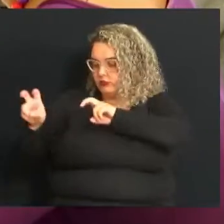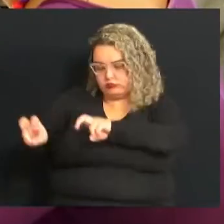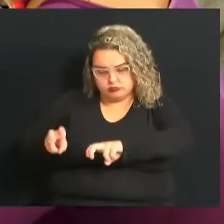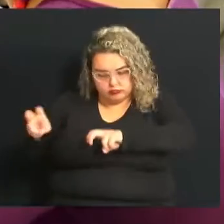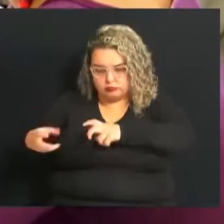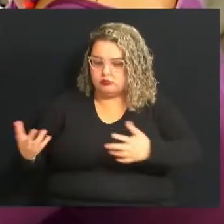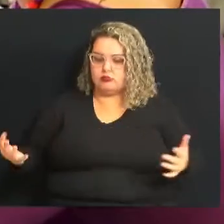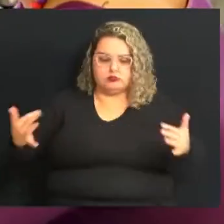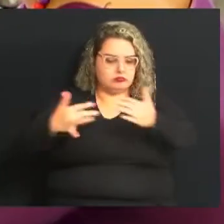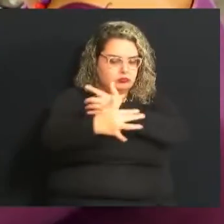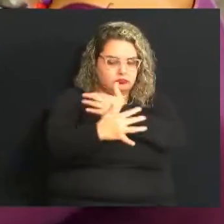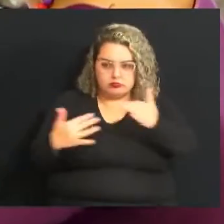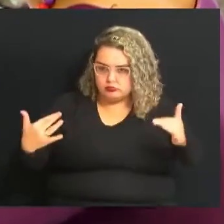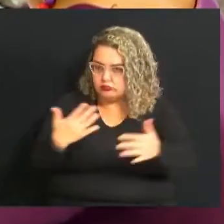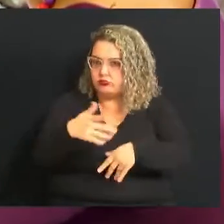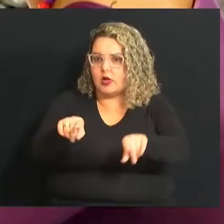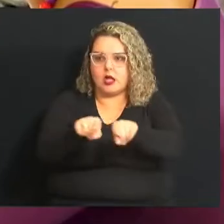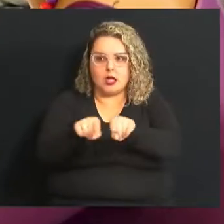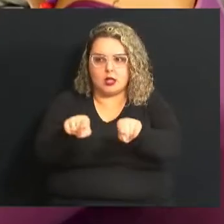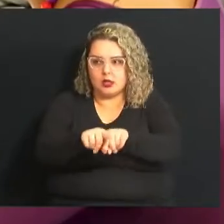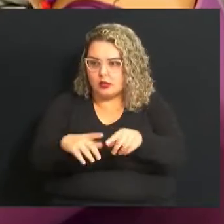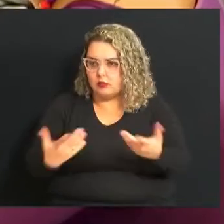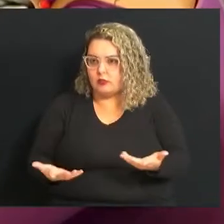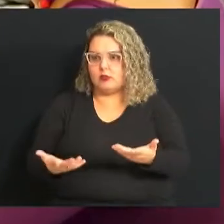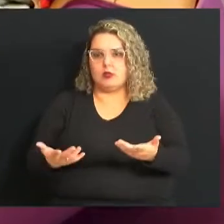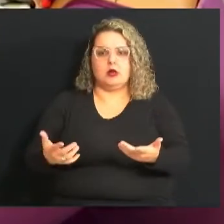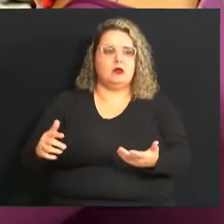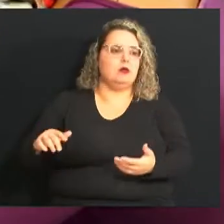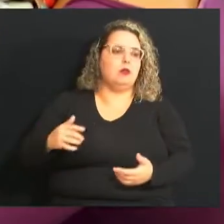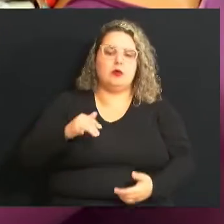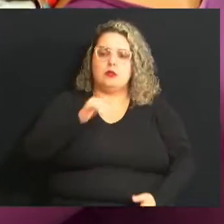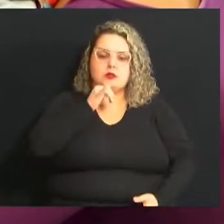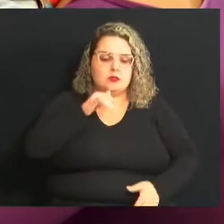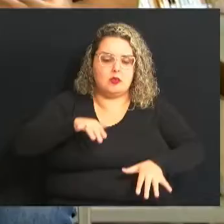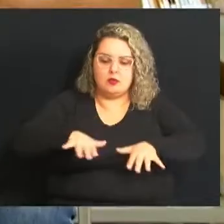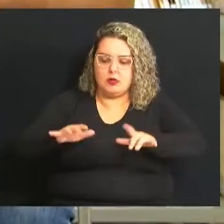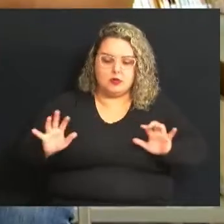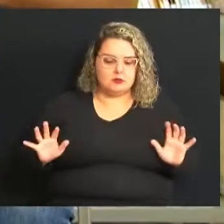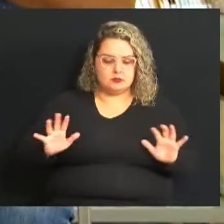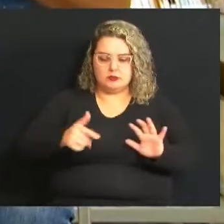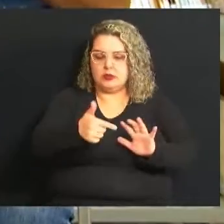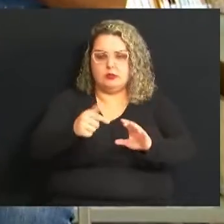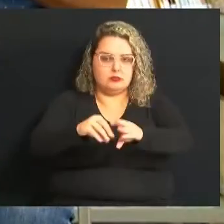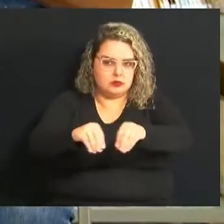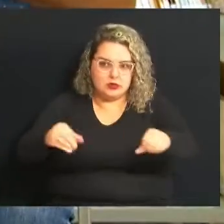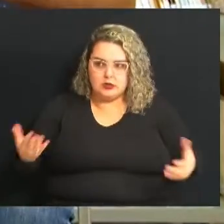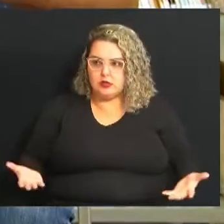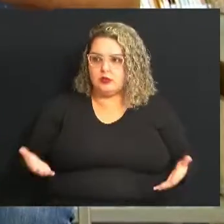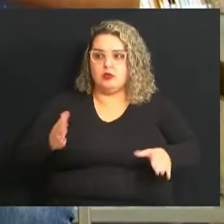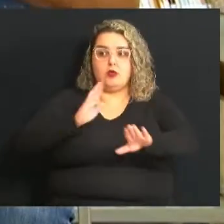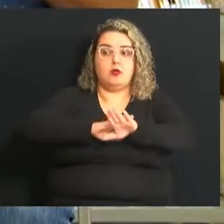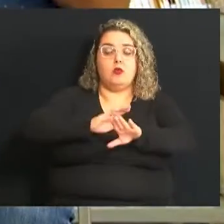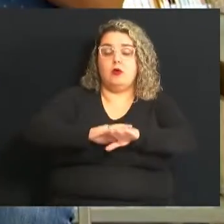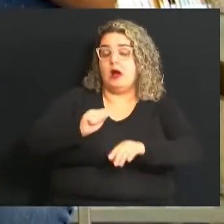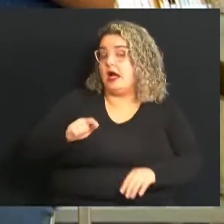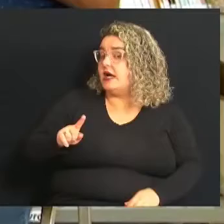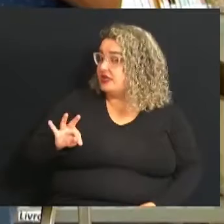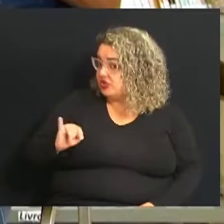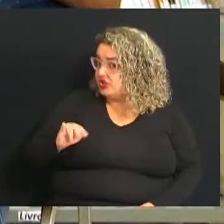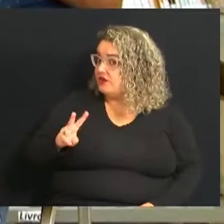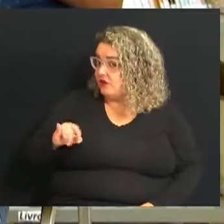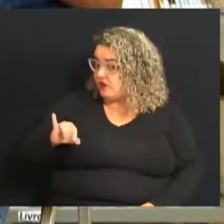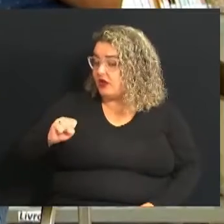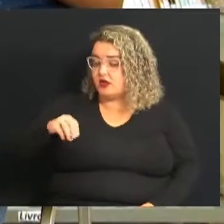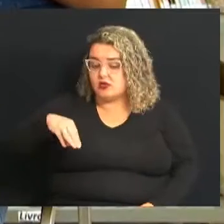movimento urbano, com um movimento de sem terras ou um movimento de associativismo, né? Porque a antropologia sempre parte